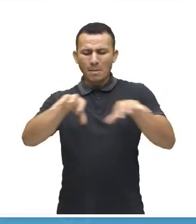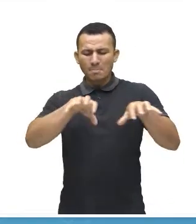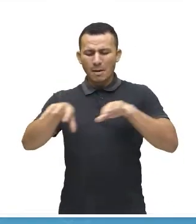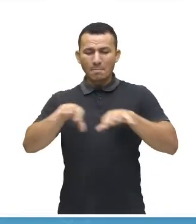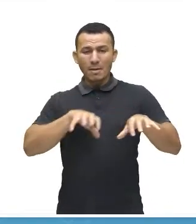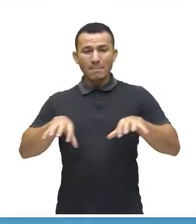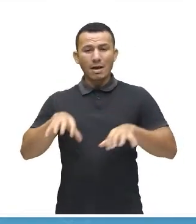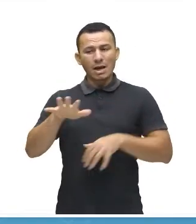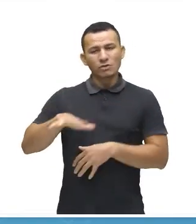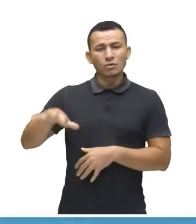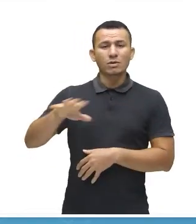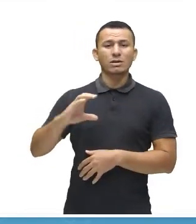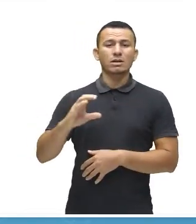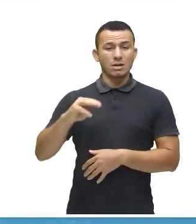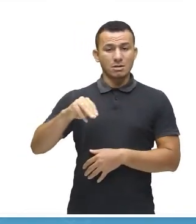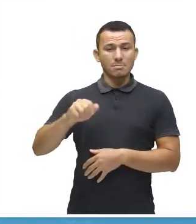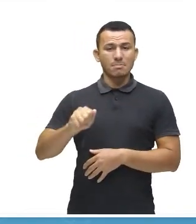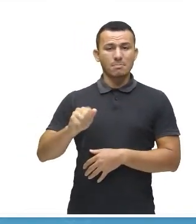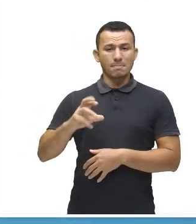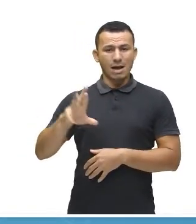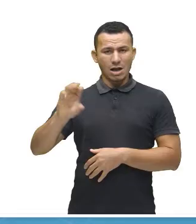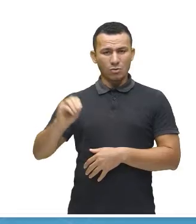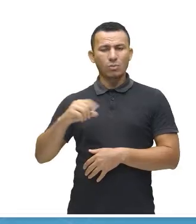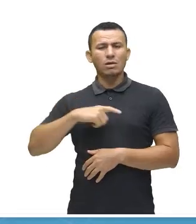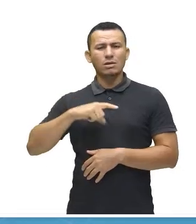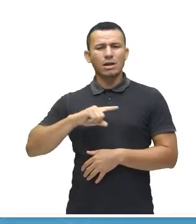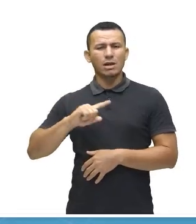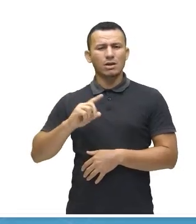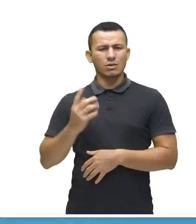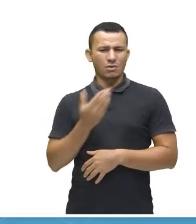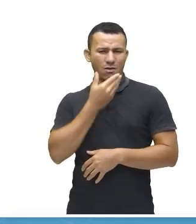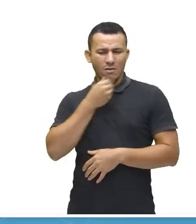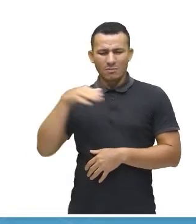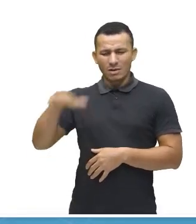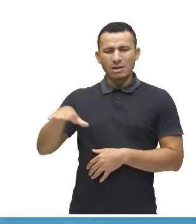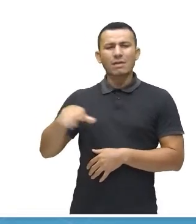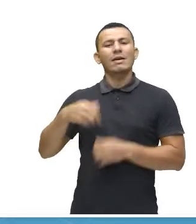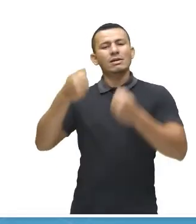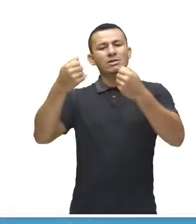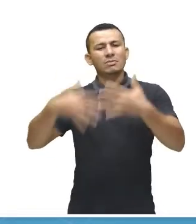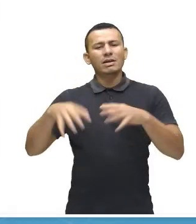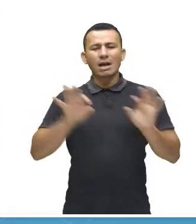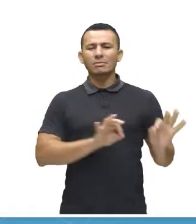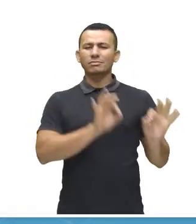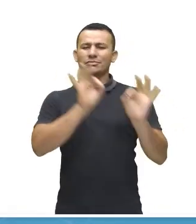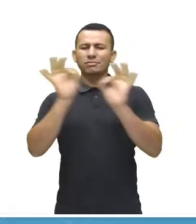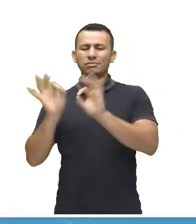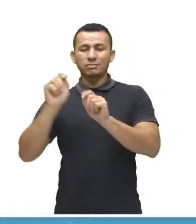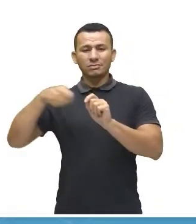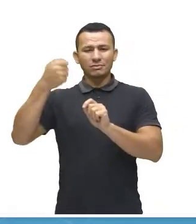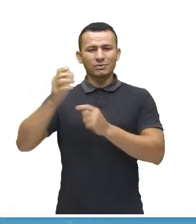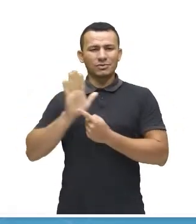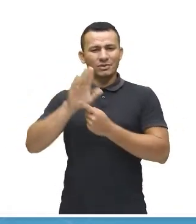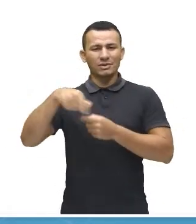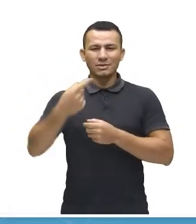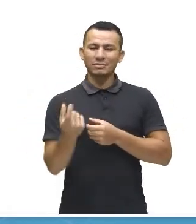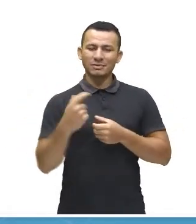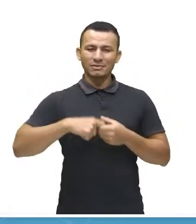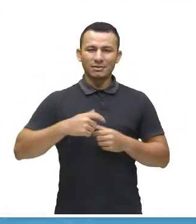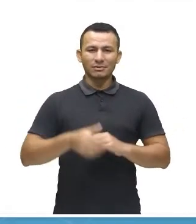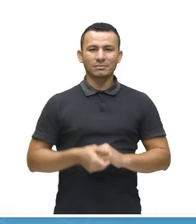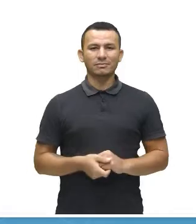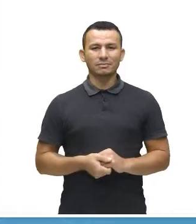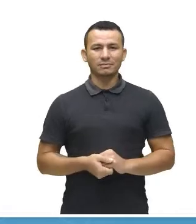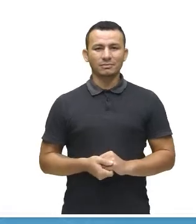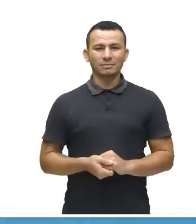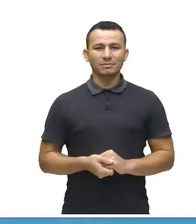Então a gente vai assistir um videozinho com o Curumim que mostra a divisão regional do IBGE. Já já eu retorno.